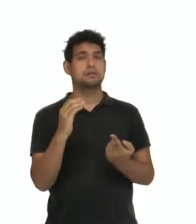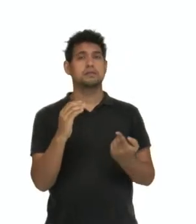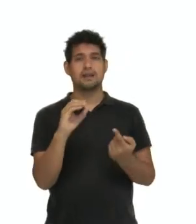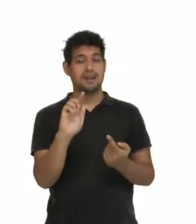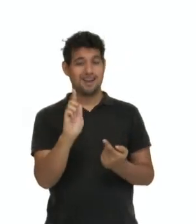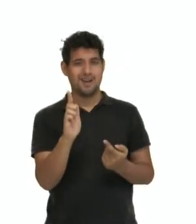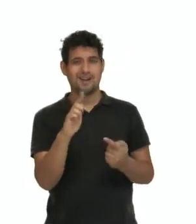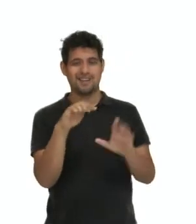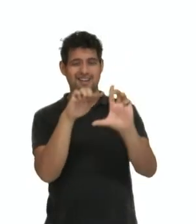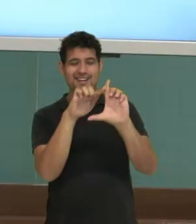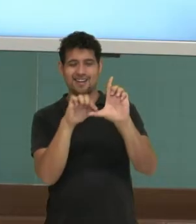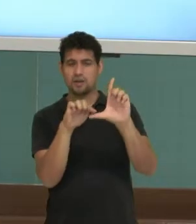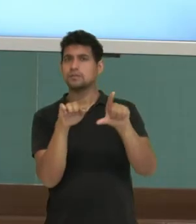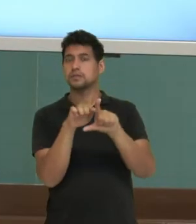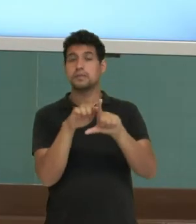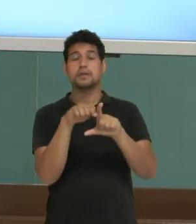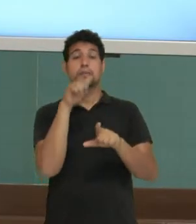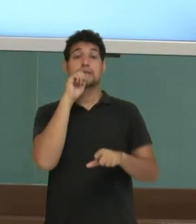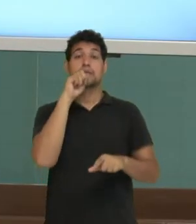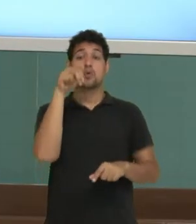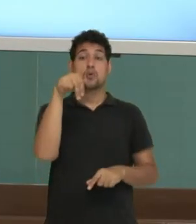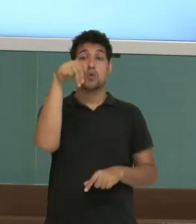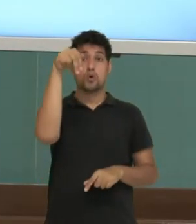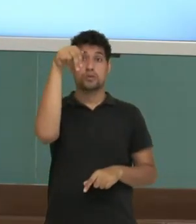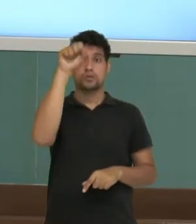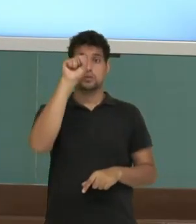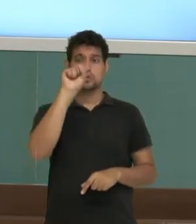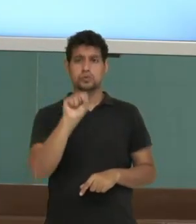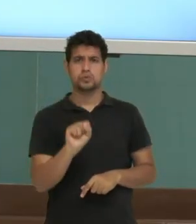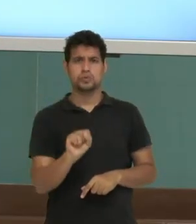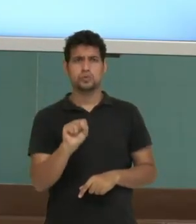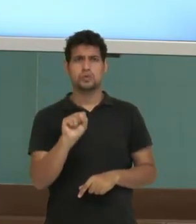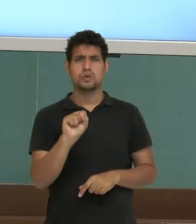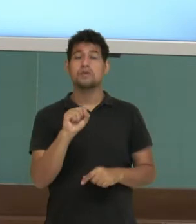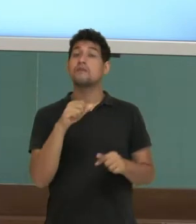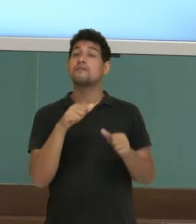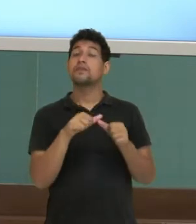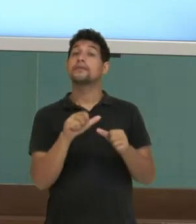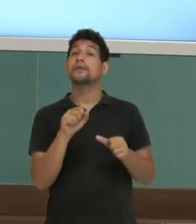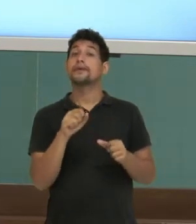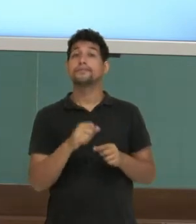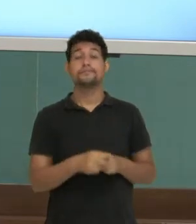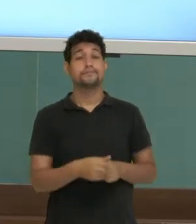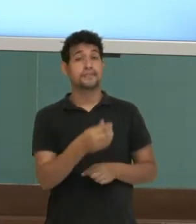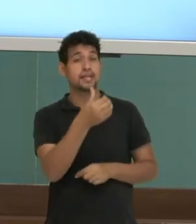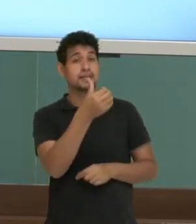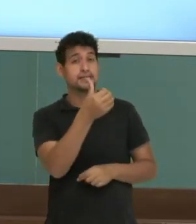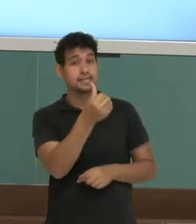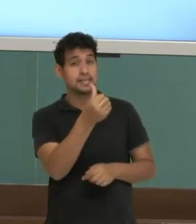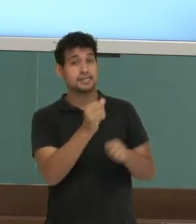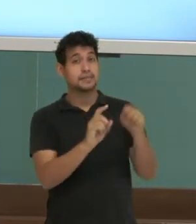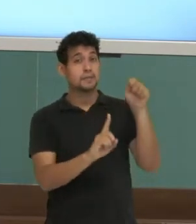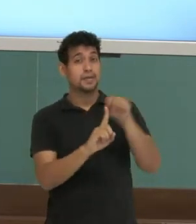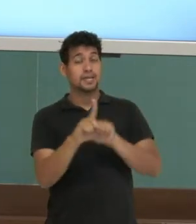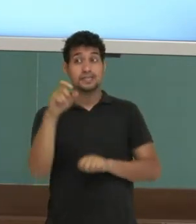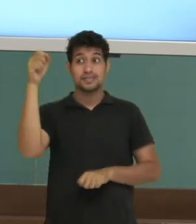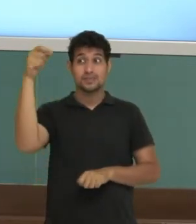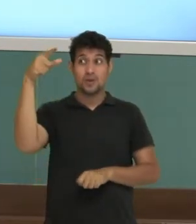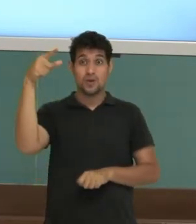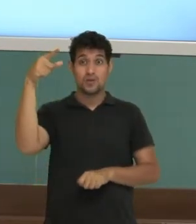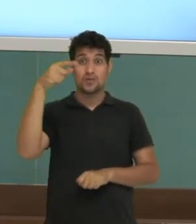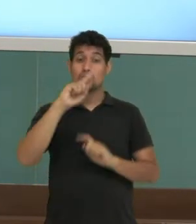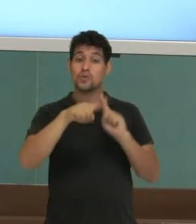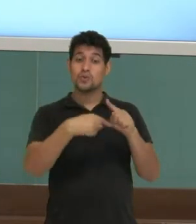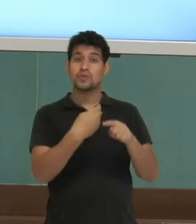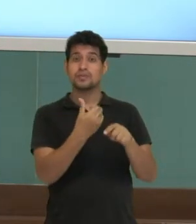dos hemisférios norte e sul passa metade do ano mais exposto ao Sol do que o